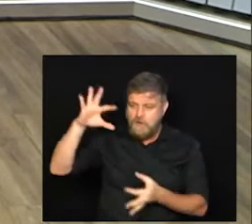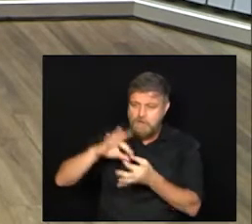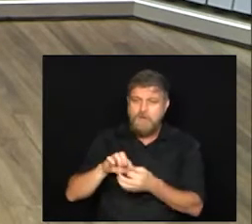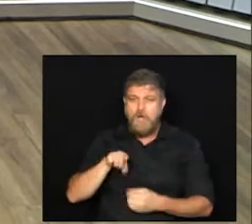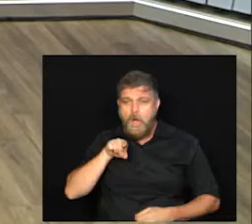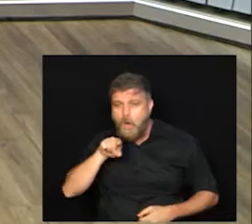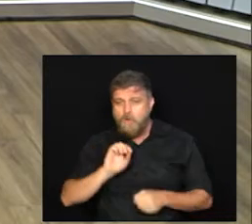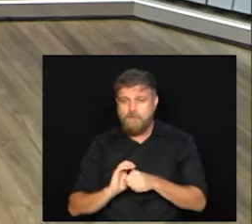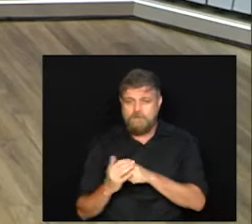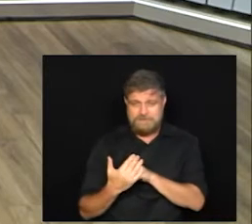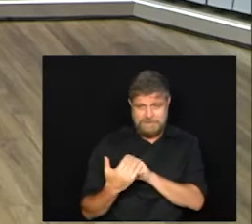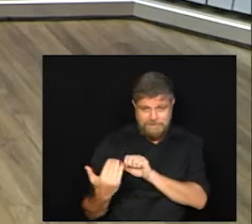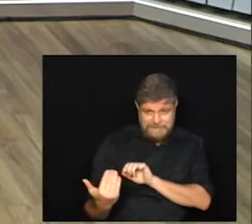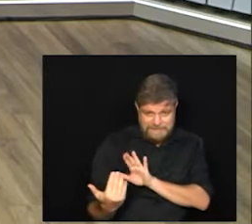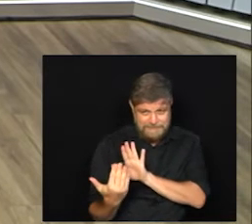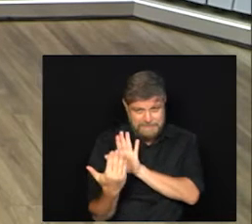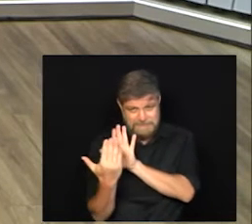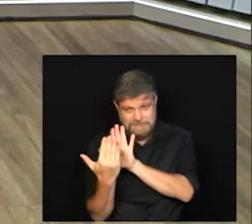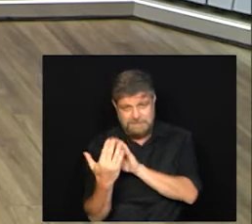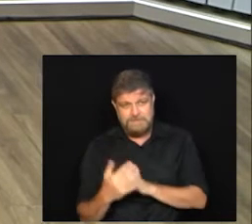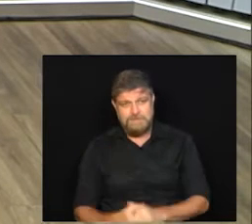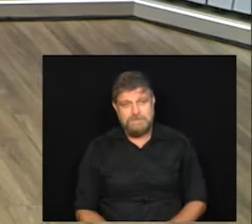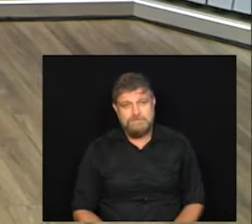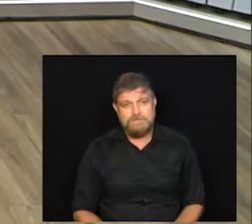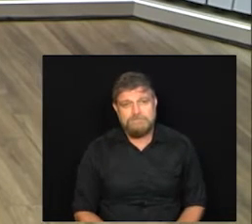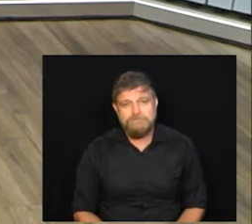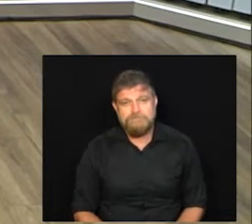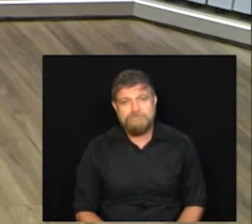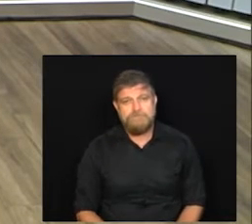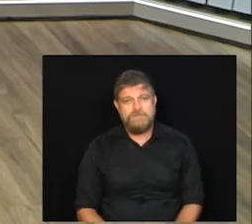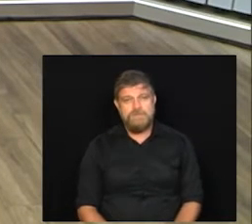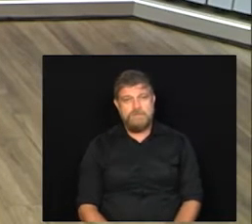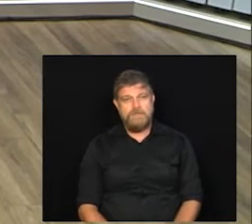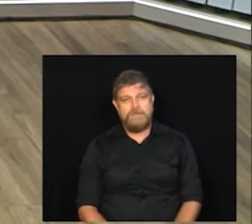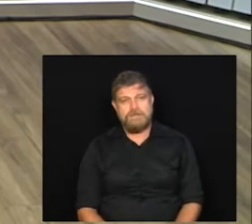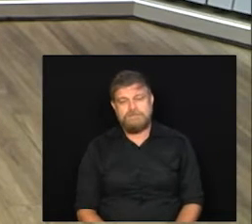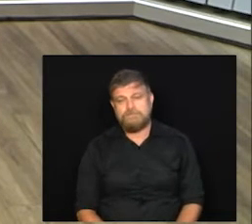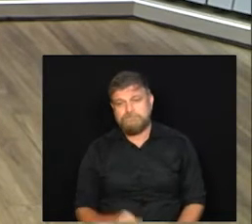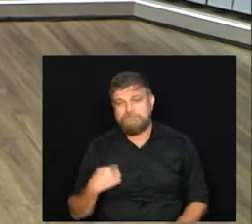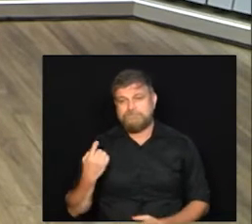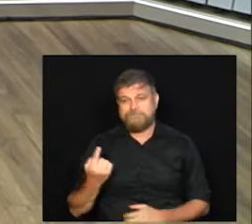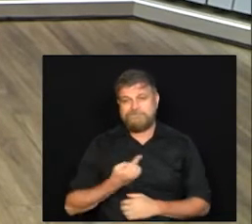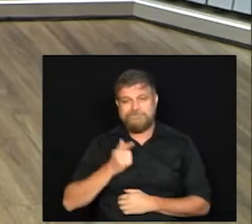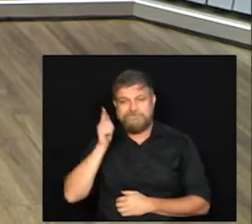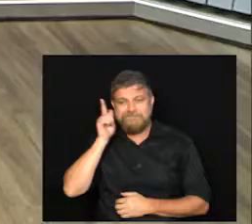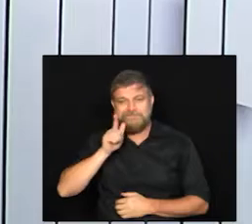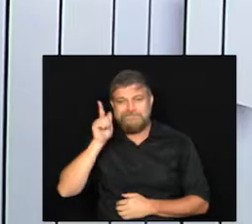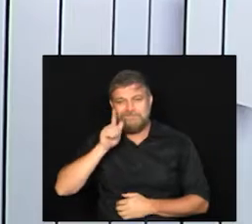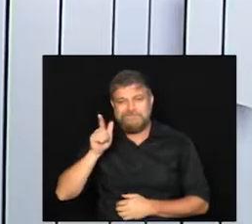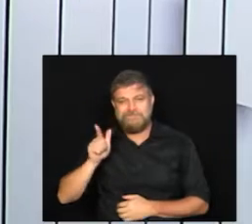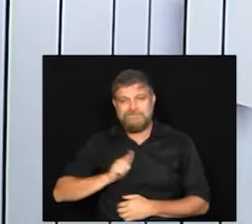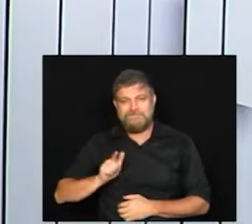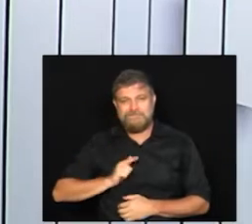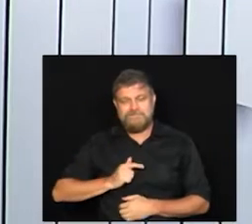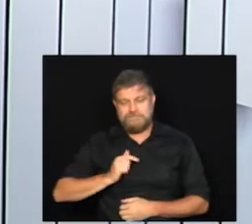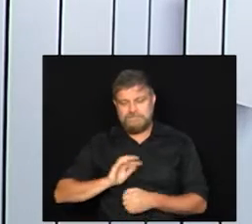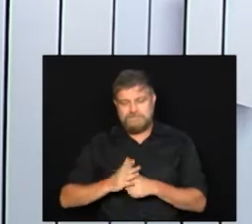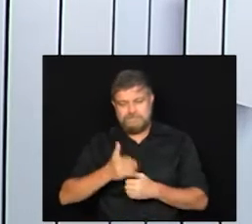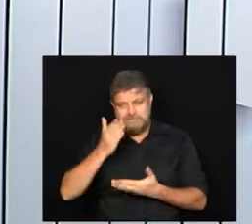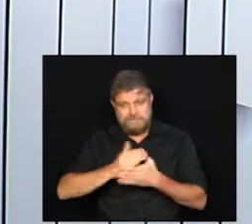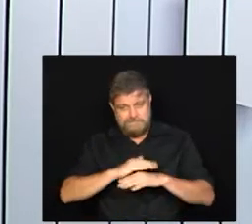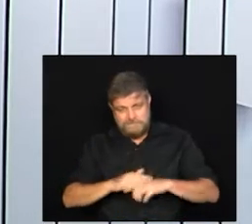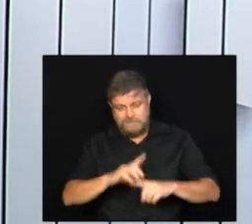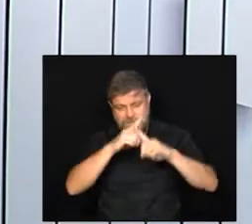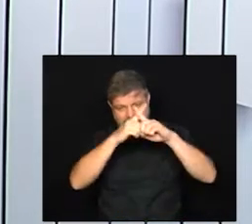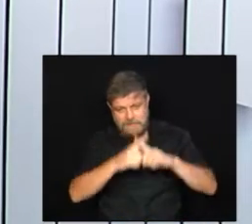lidado com esta pandemia da Covid-19, que a gente consiga sair o quanto antes para o